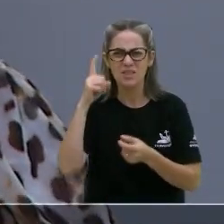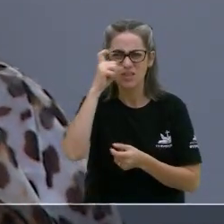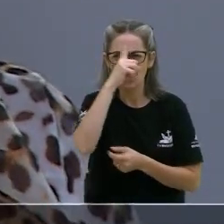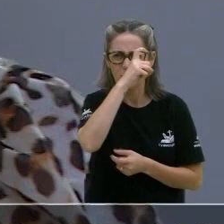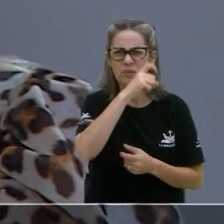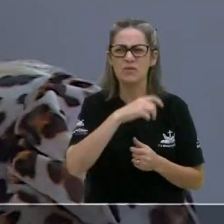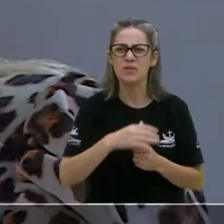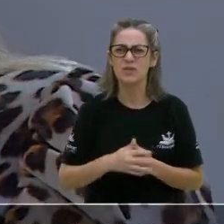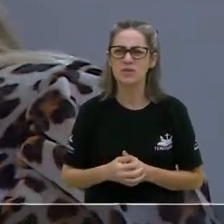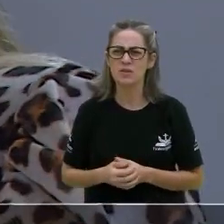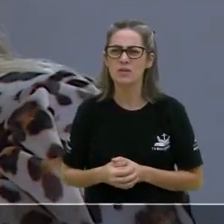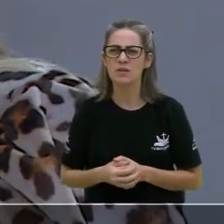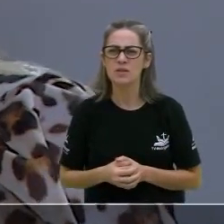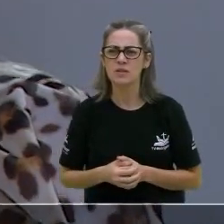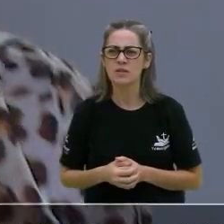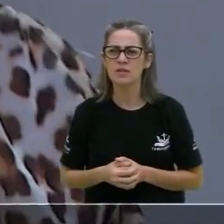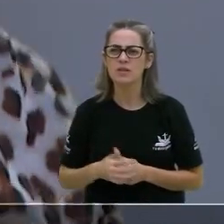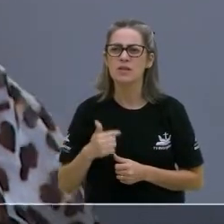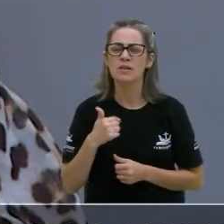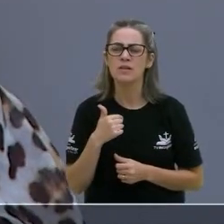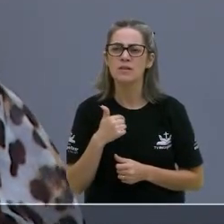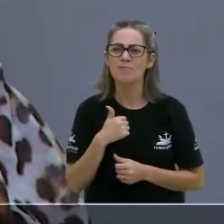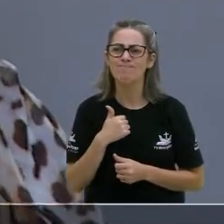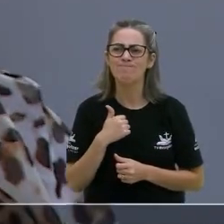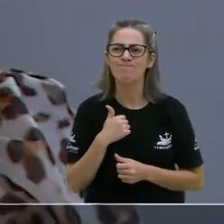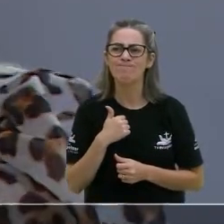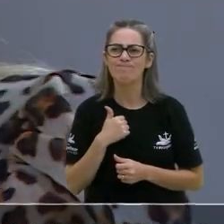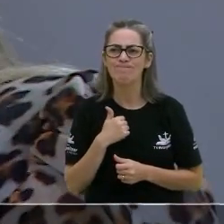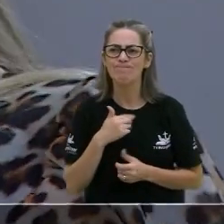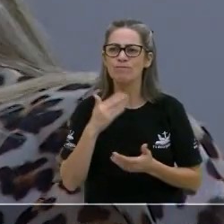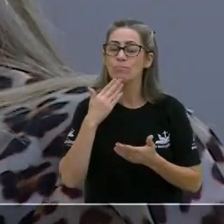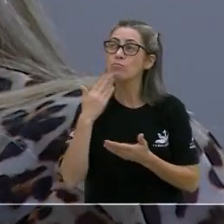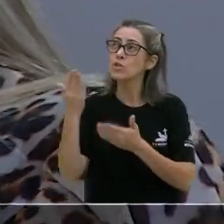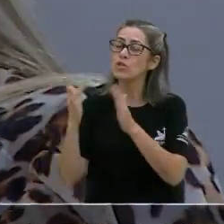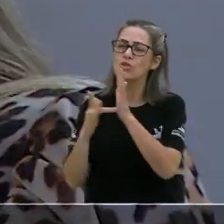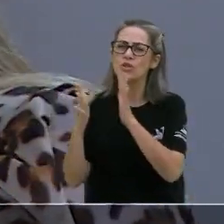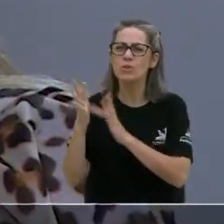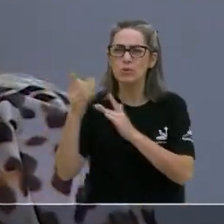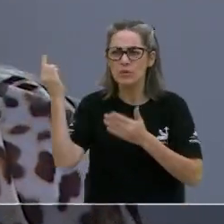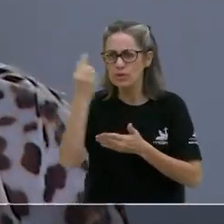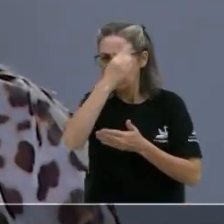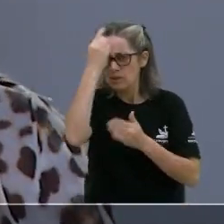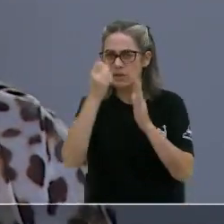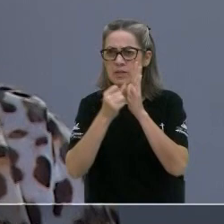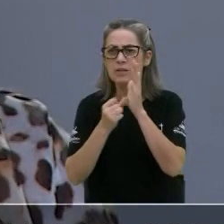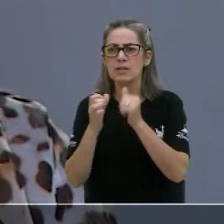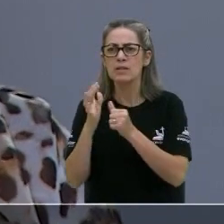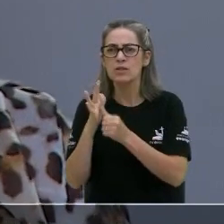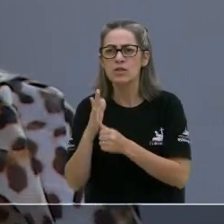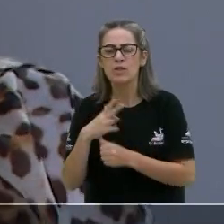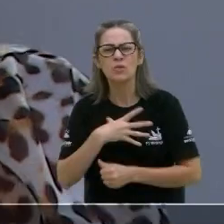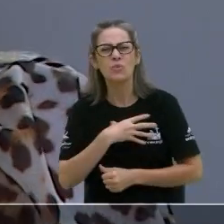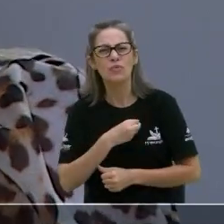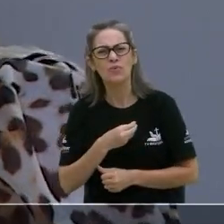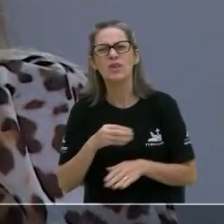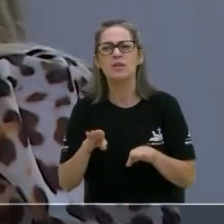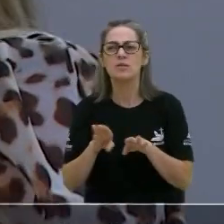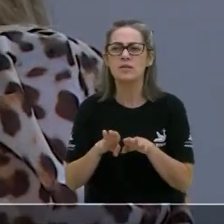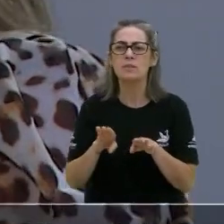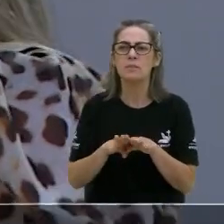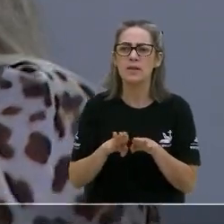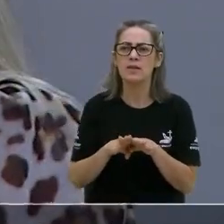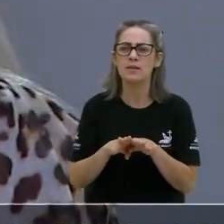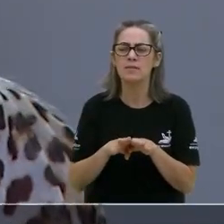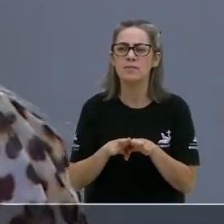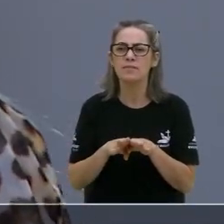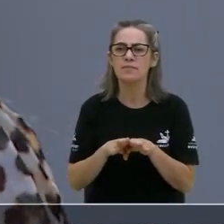muito agressivo. E eu pedi a Jesus das Santas Chagas, eu pedi meus filhos que levassem